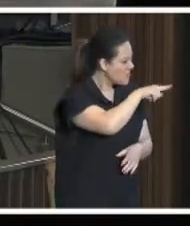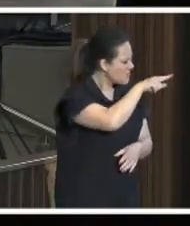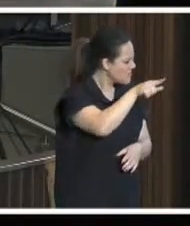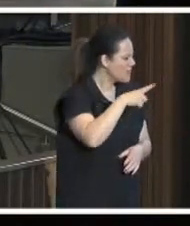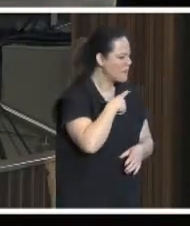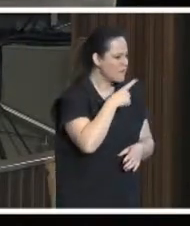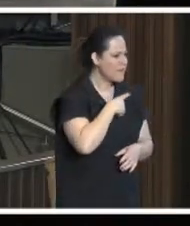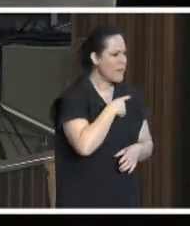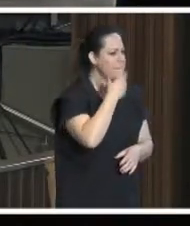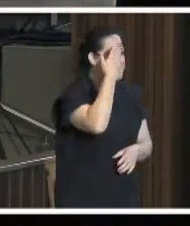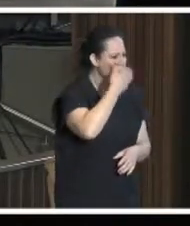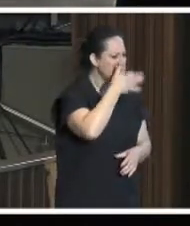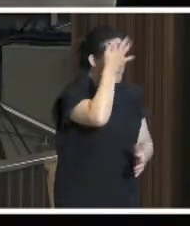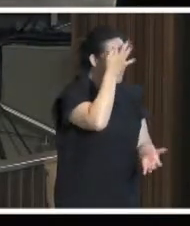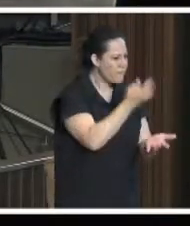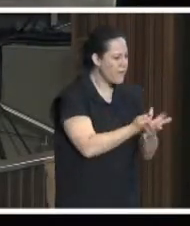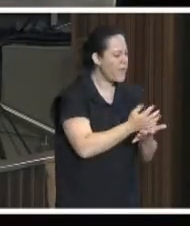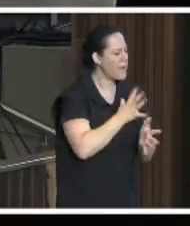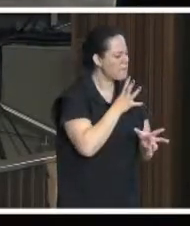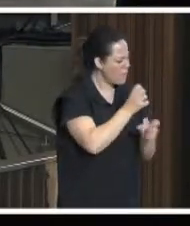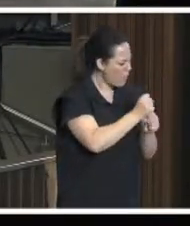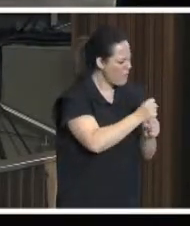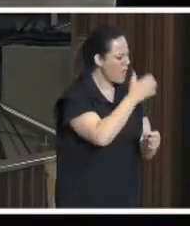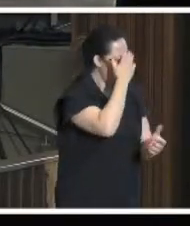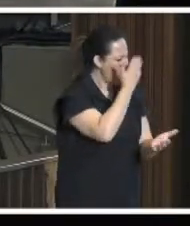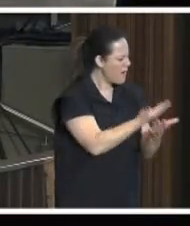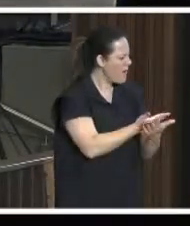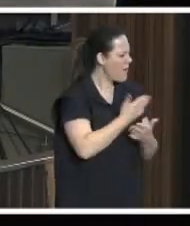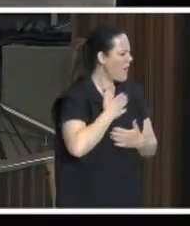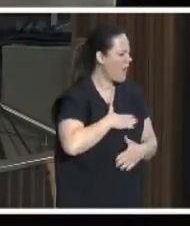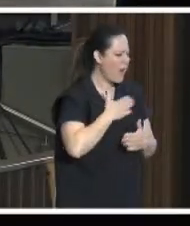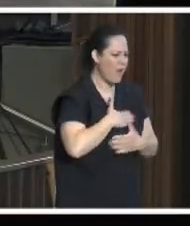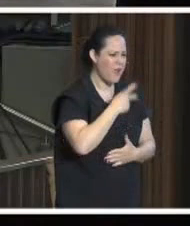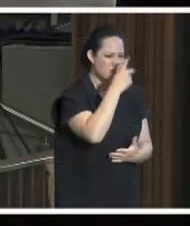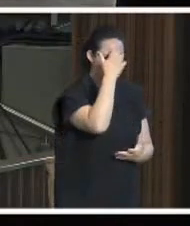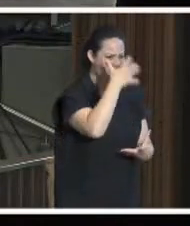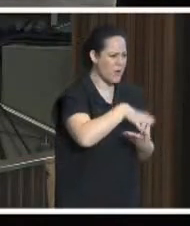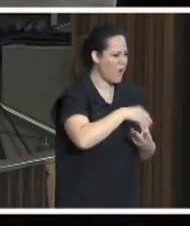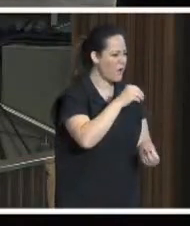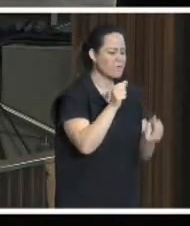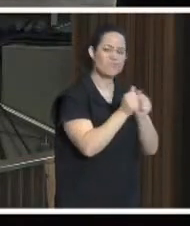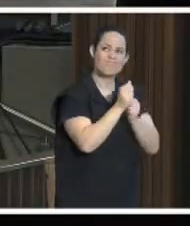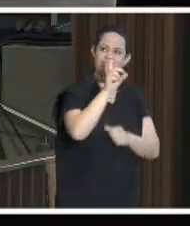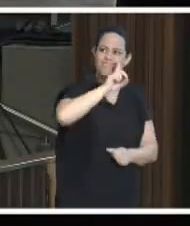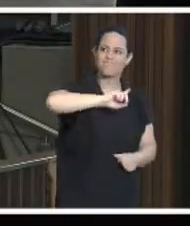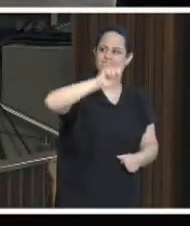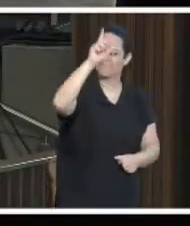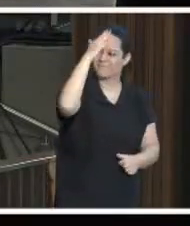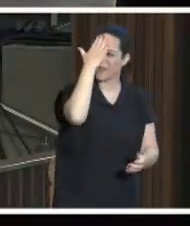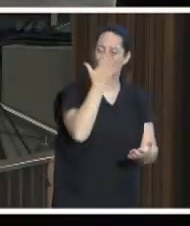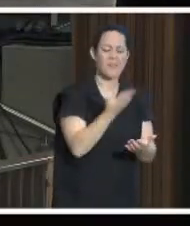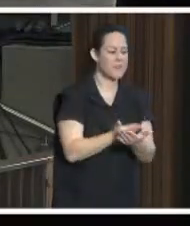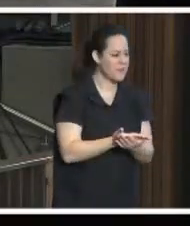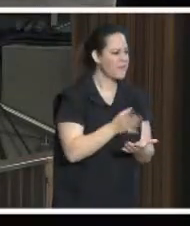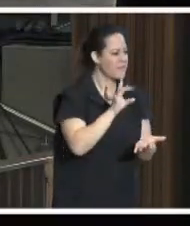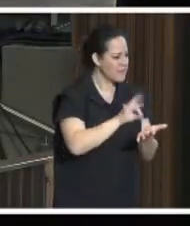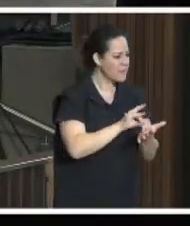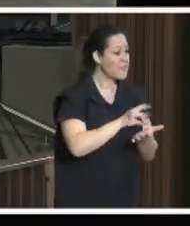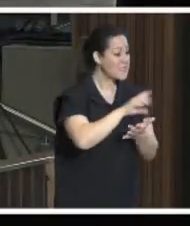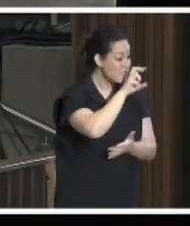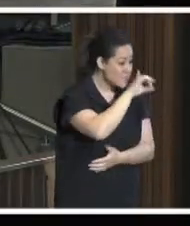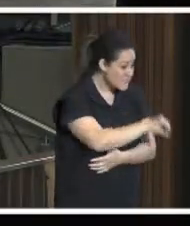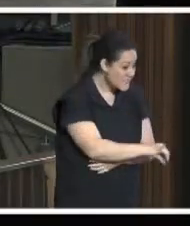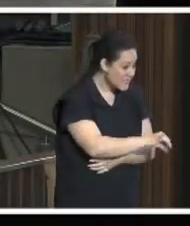para crer, para confiar, para descansar a sua alma no Senhor, crendo que se Ele